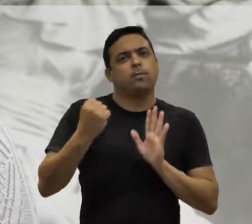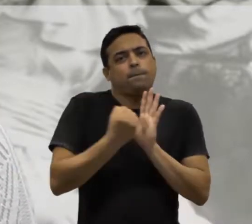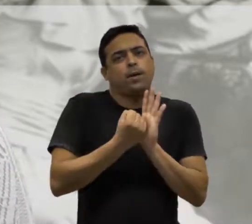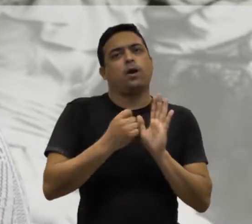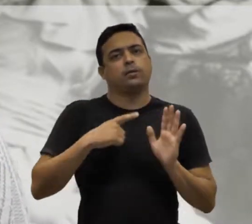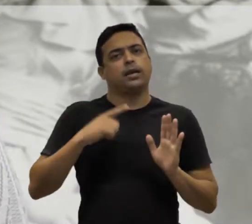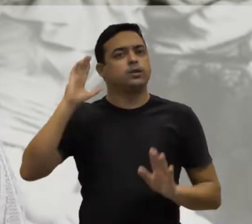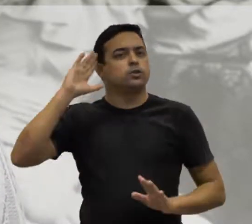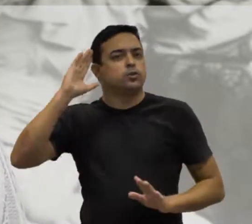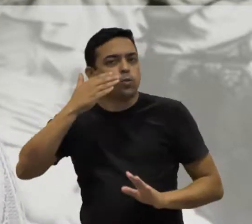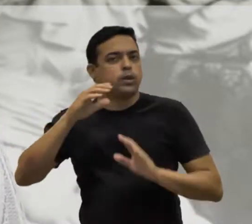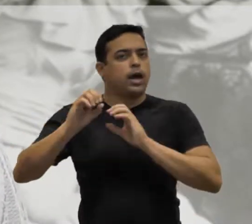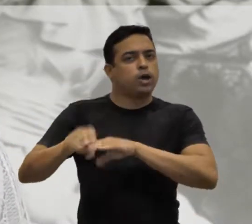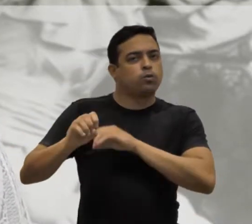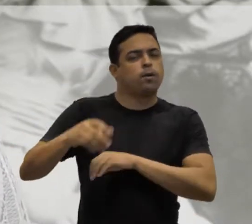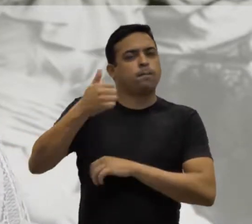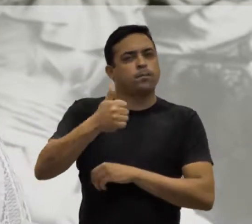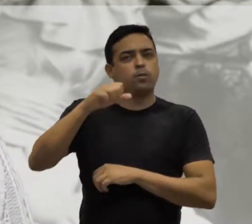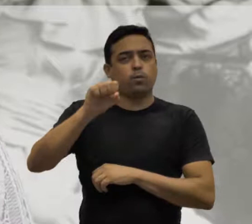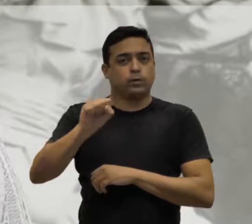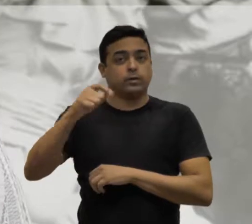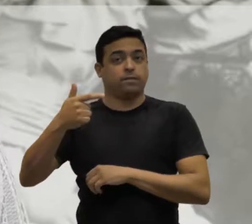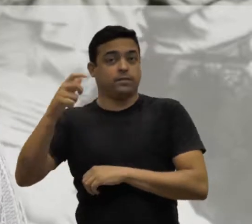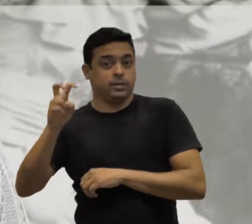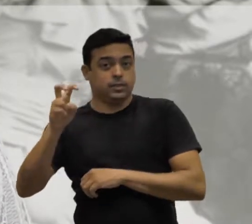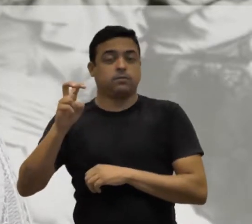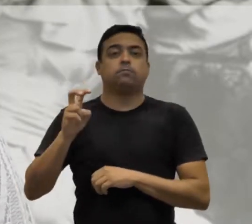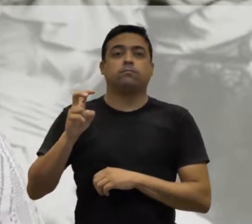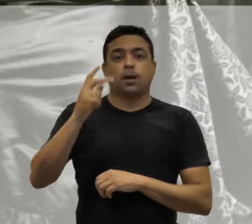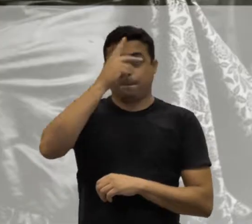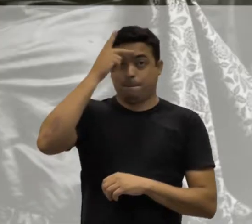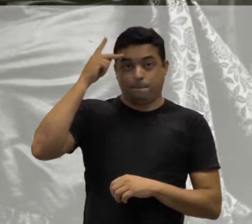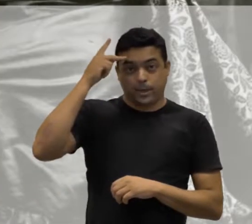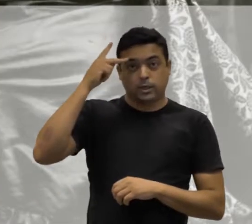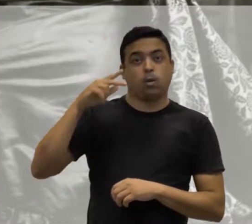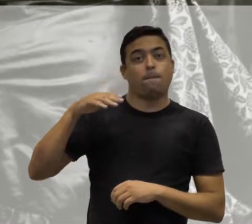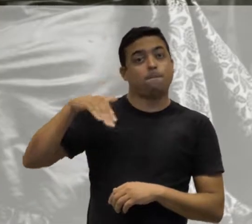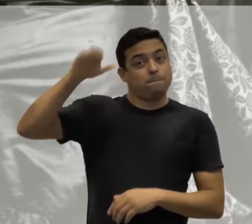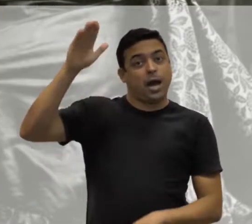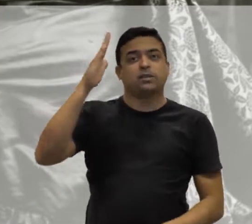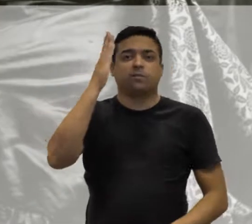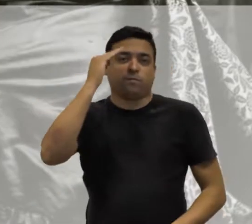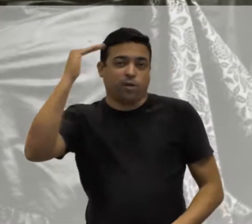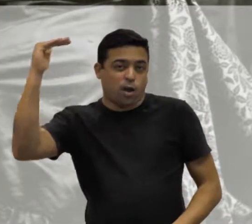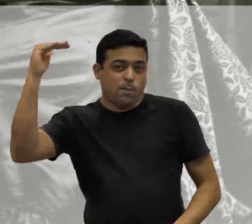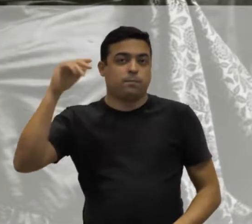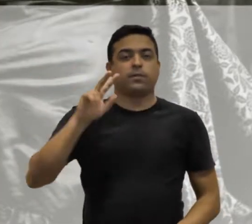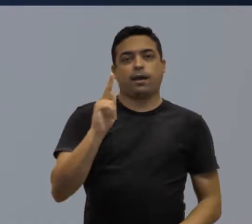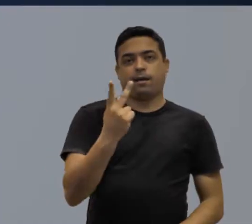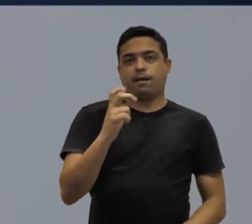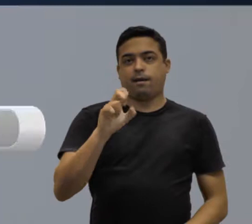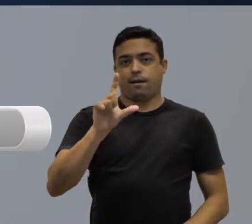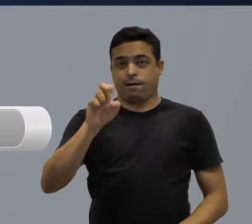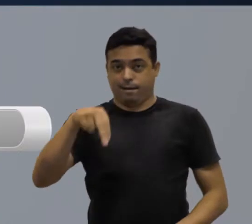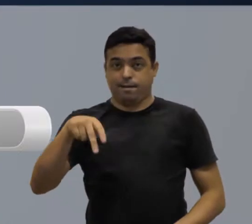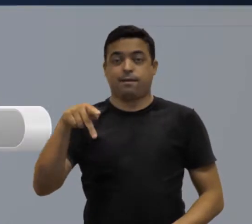relacionados à educação da pessoa surdo-cega datam de 1825. A pessoa com maior destaque na surdo-cegueira